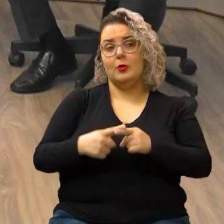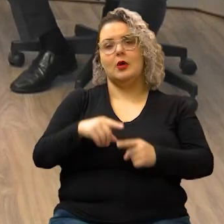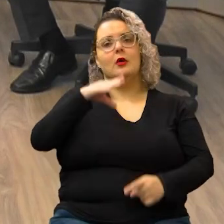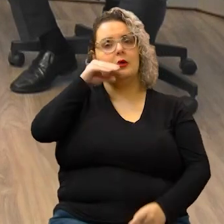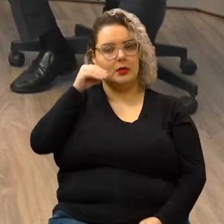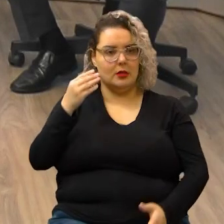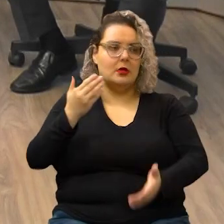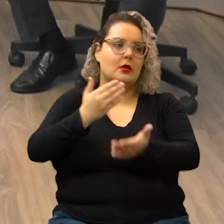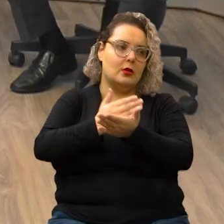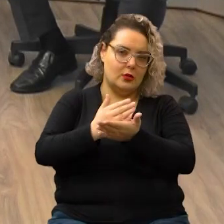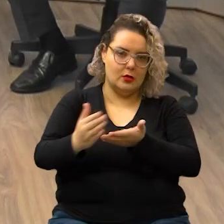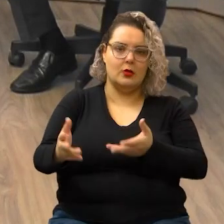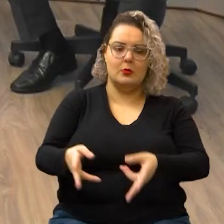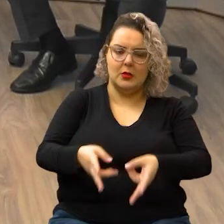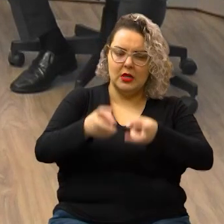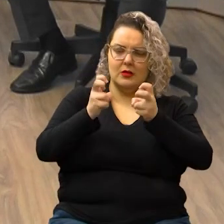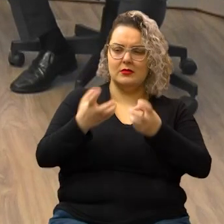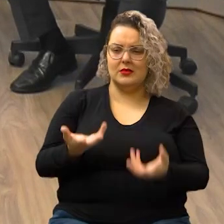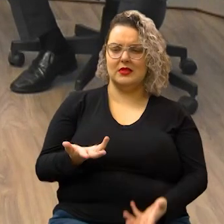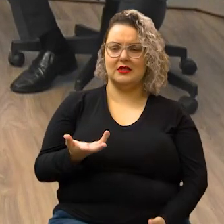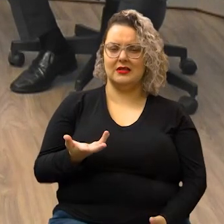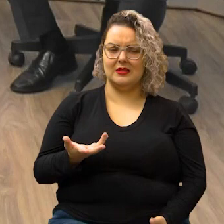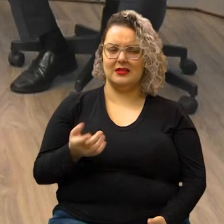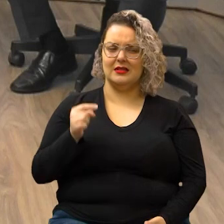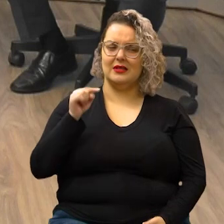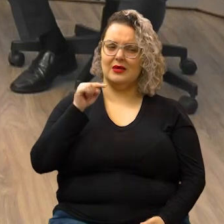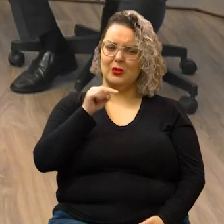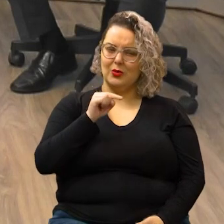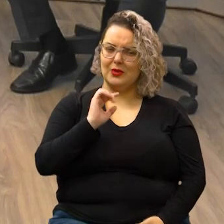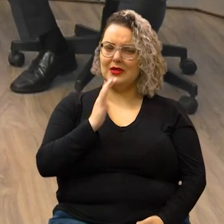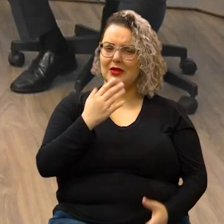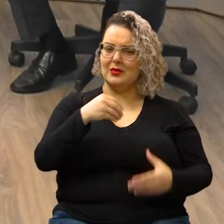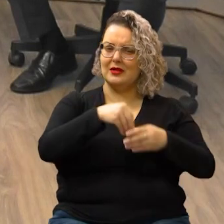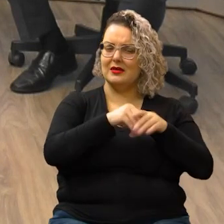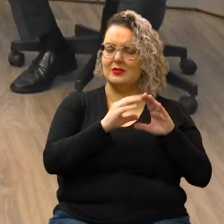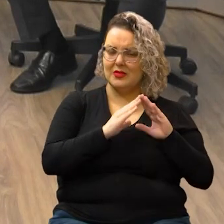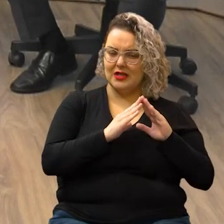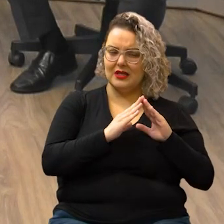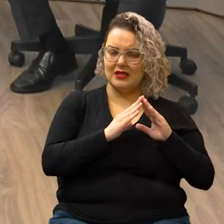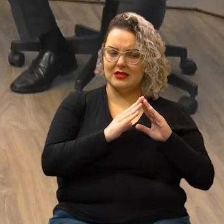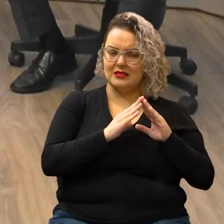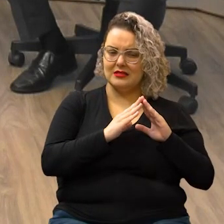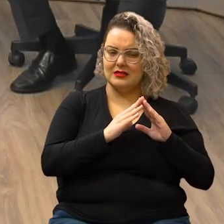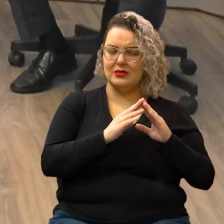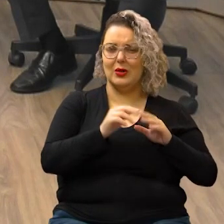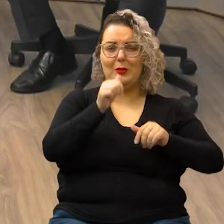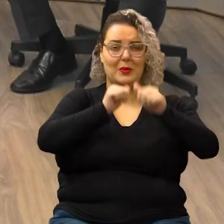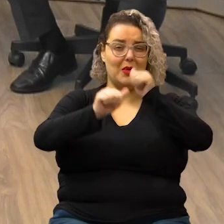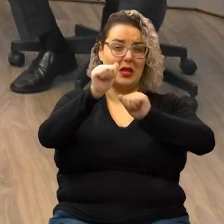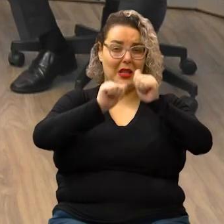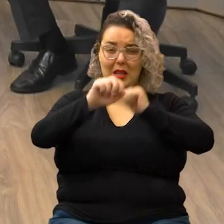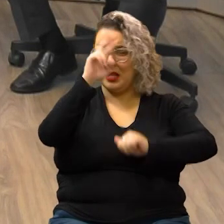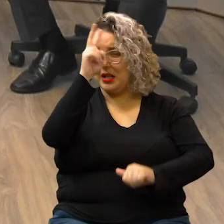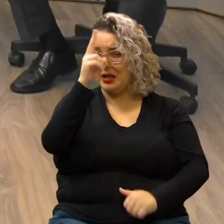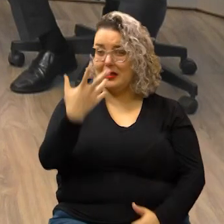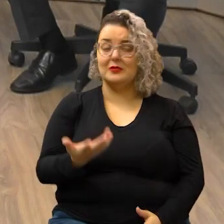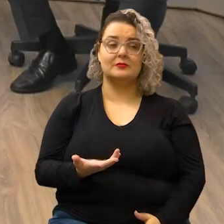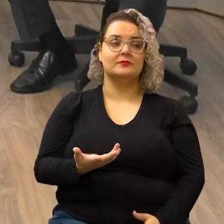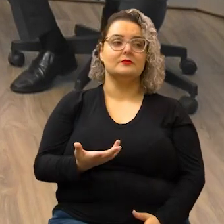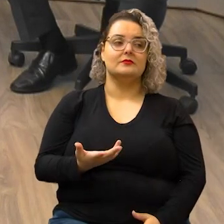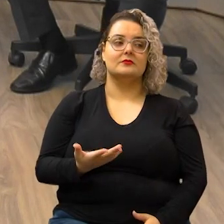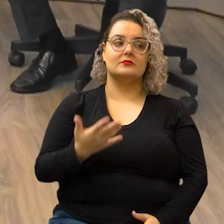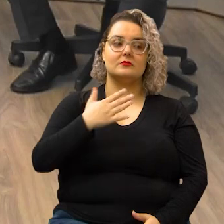também começa a perceber, olha, então aquilo que está acontecendo na minha casa quando há o uso abusivo do álcool por parte dos